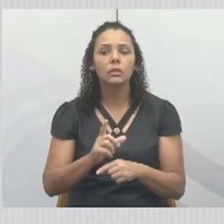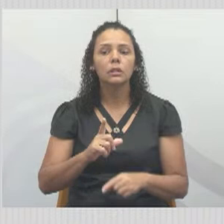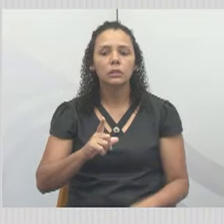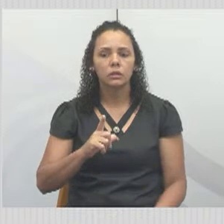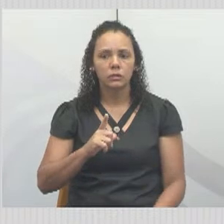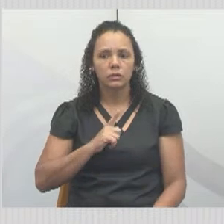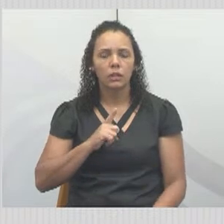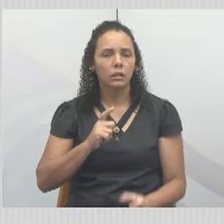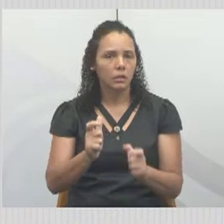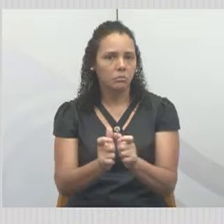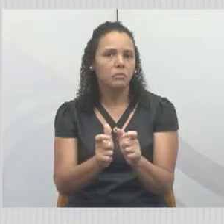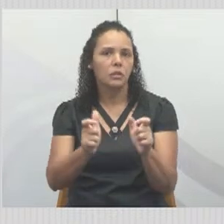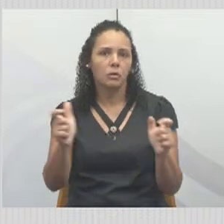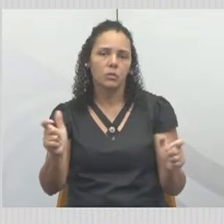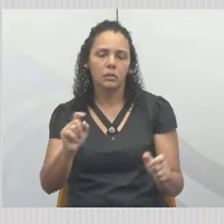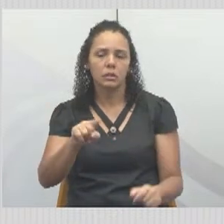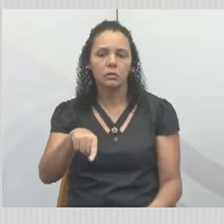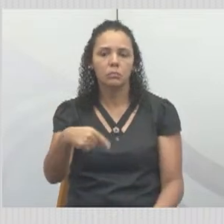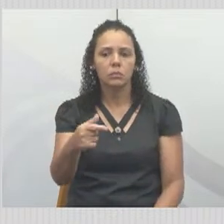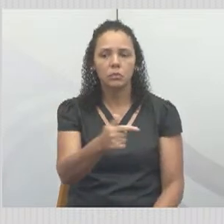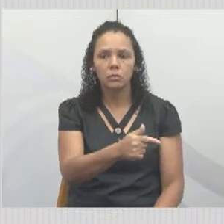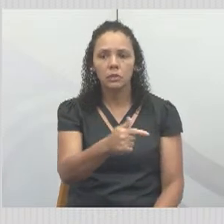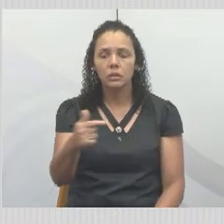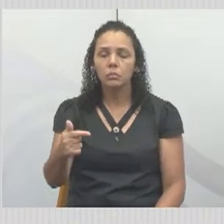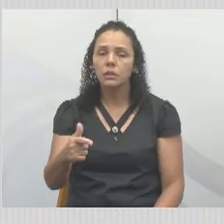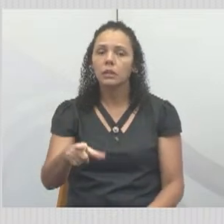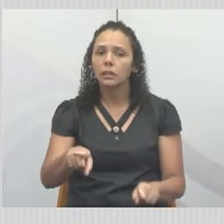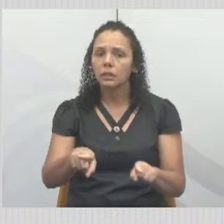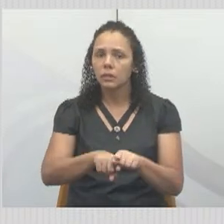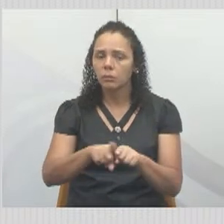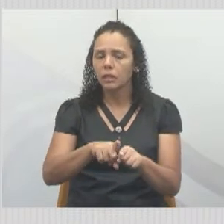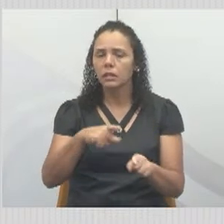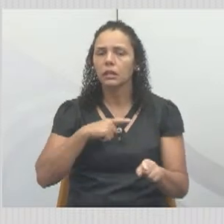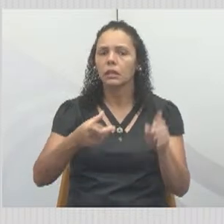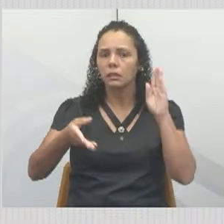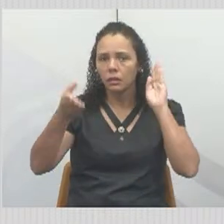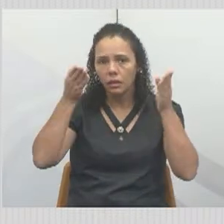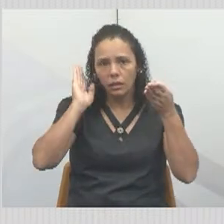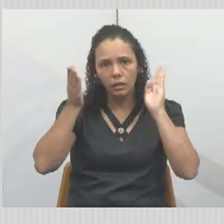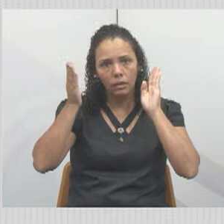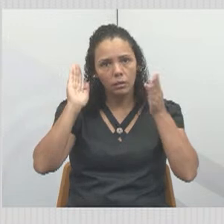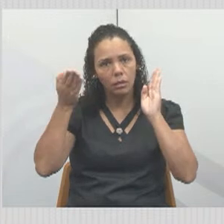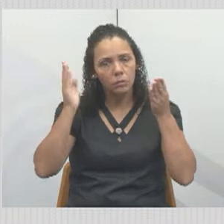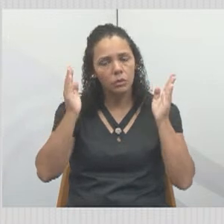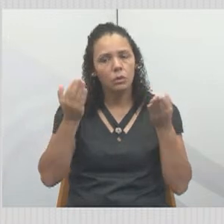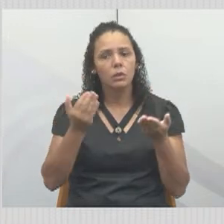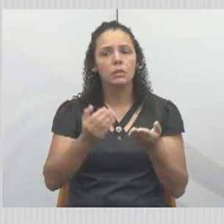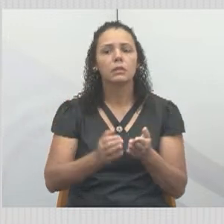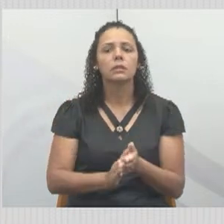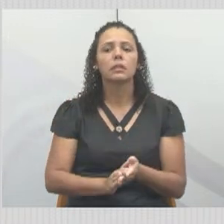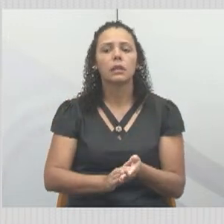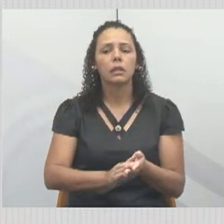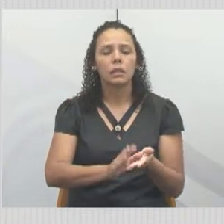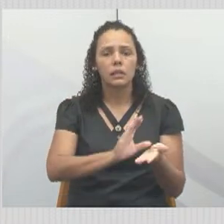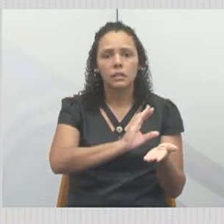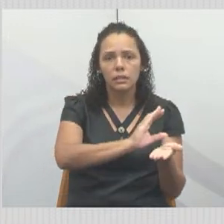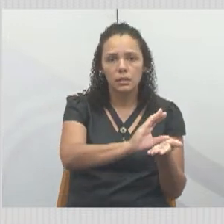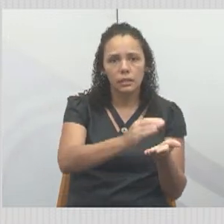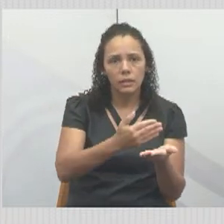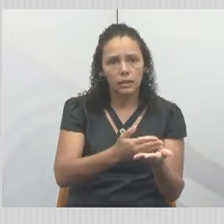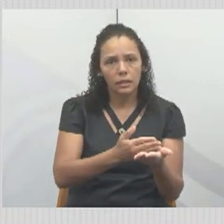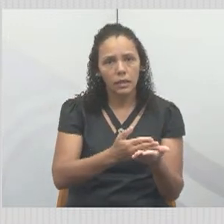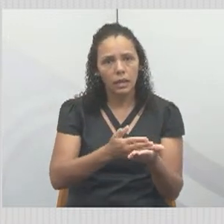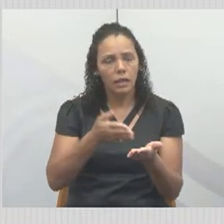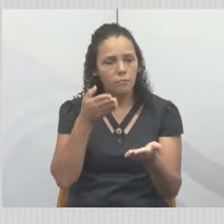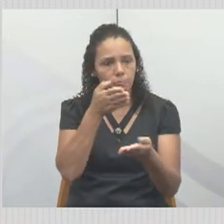as próximas semanas a gente já tem o Bom Prato móvel, onde vão ser, a cada 3 meses,